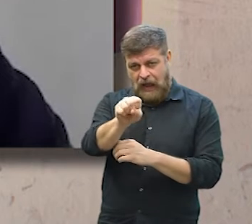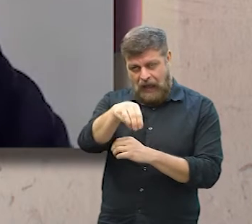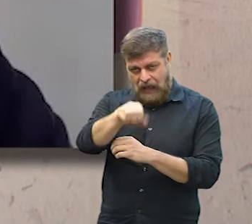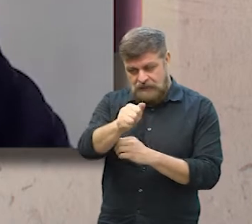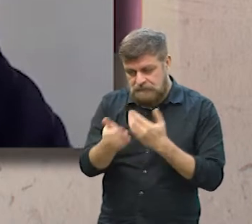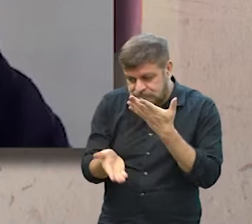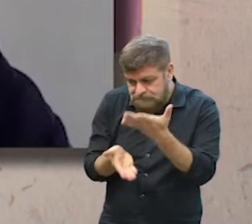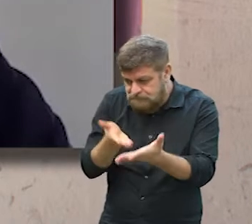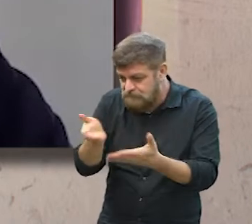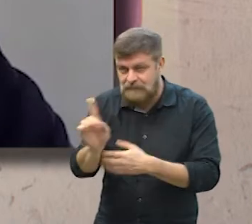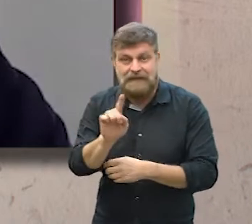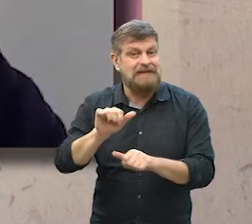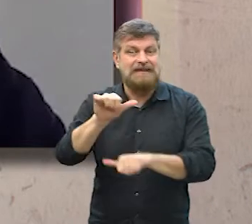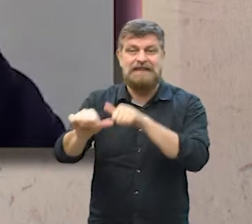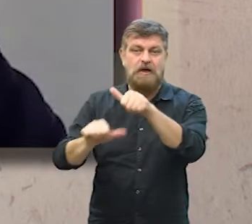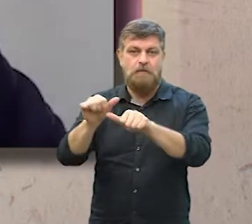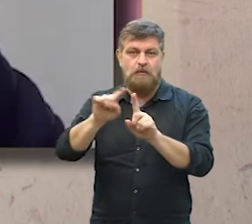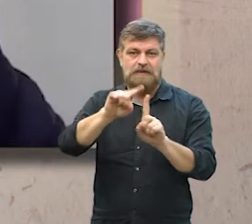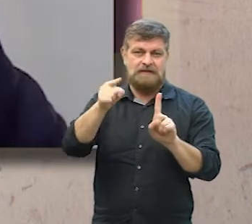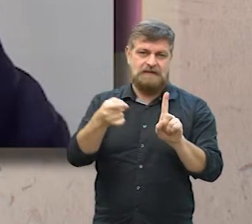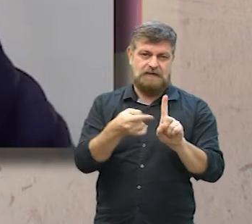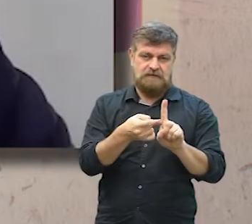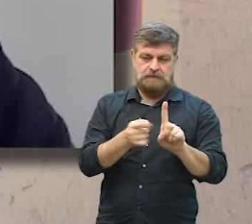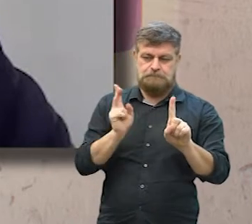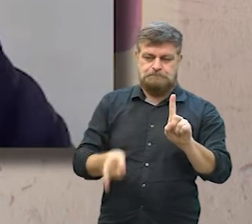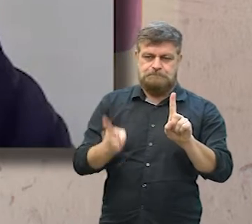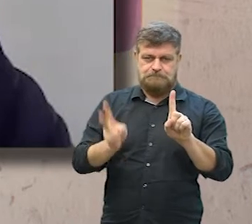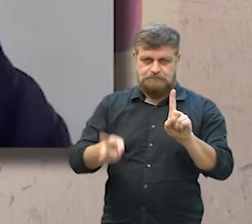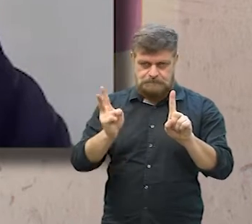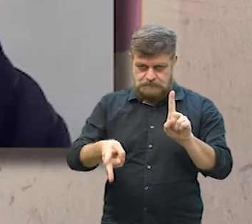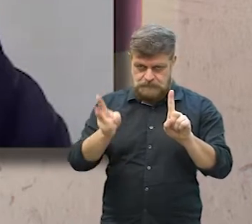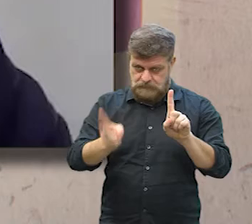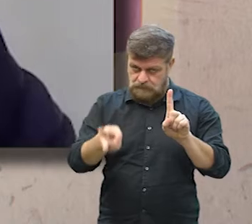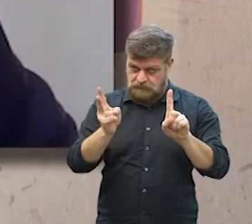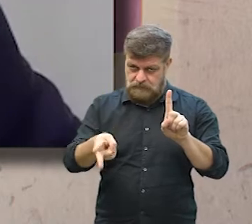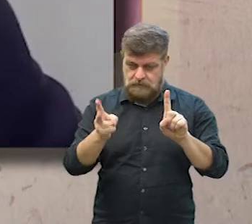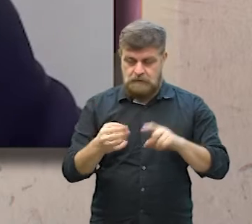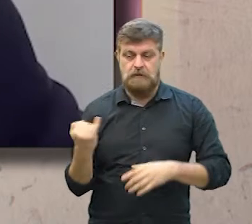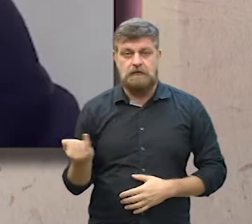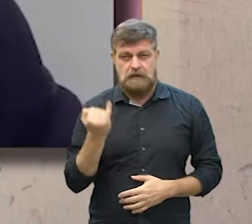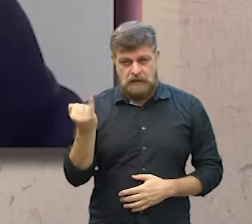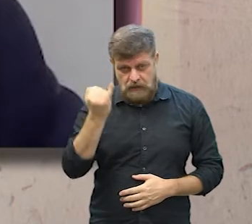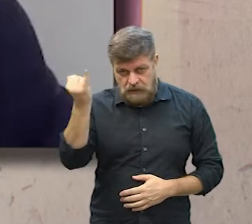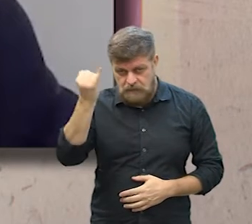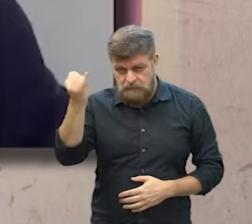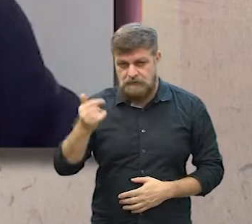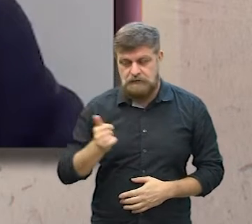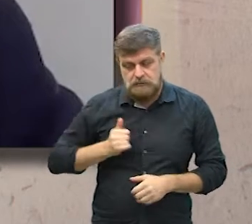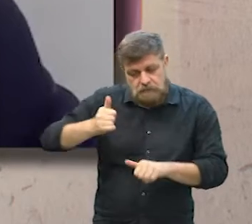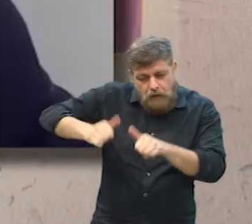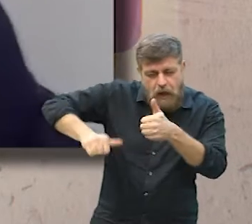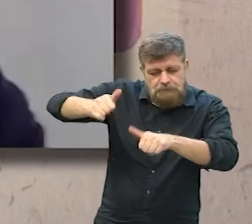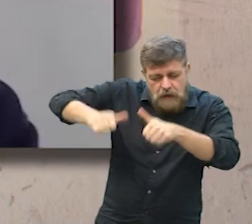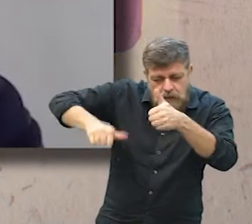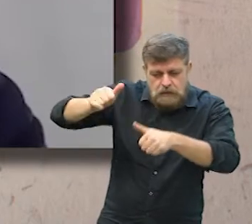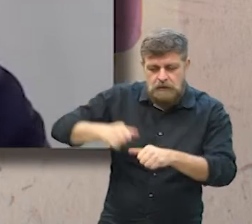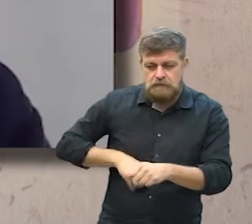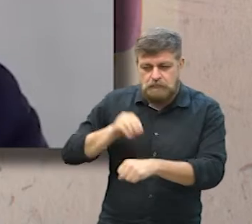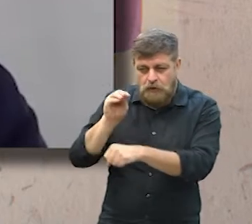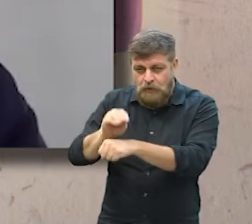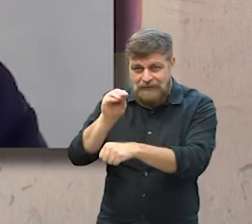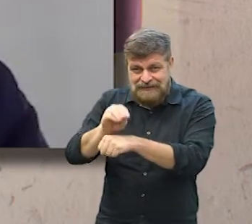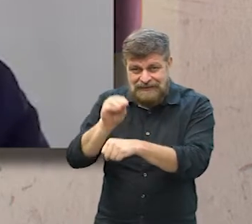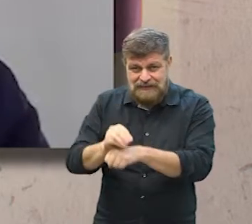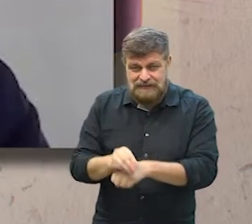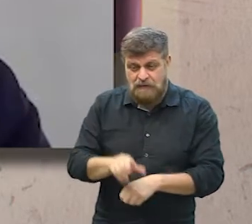asma praticamente não muda durante a gravidez. Então, o mais importante é a gente continuar o tratamento, continuar vendo esse paciente e,